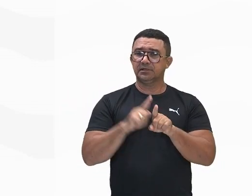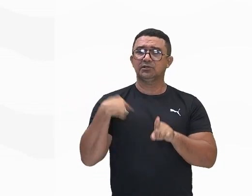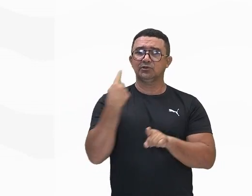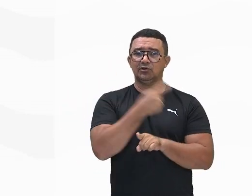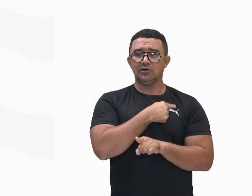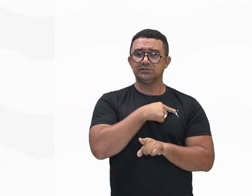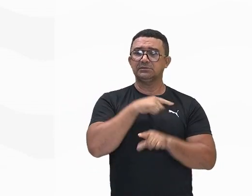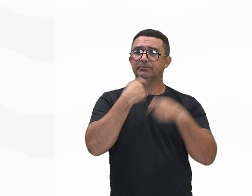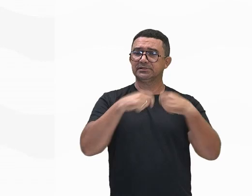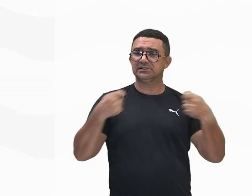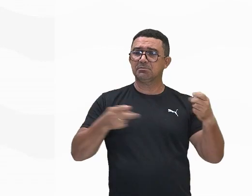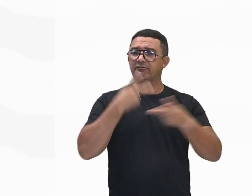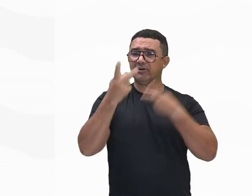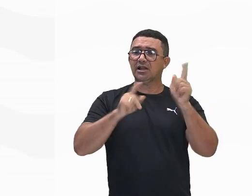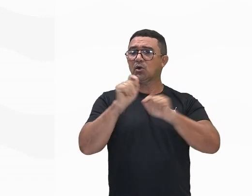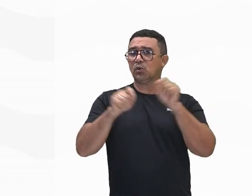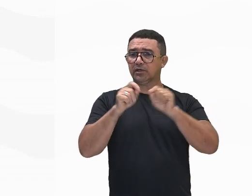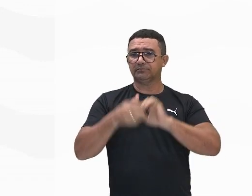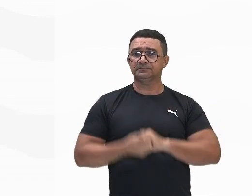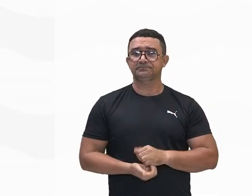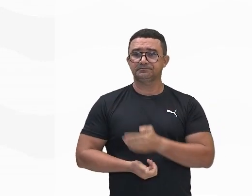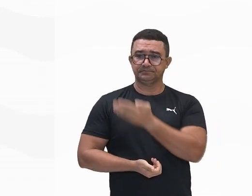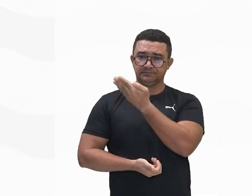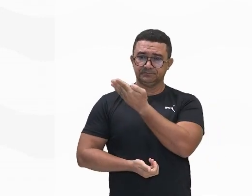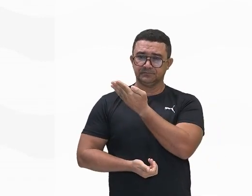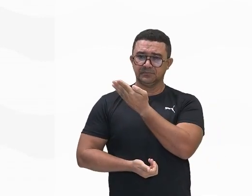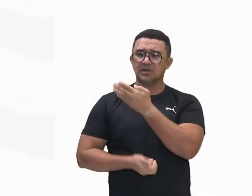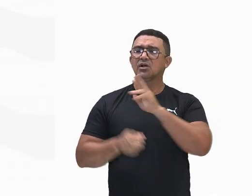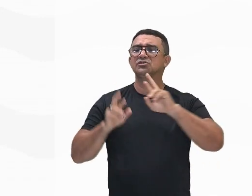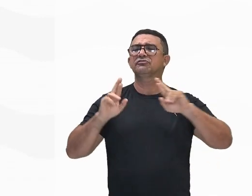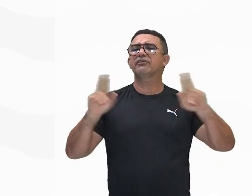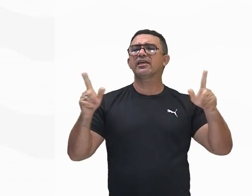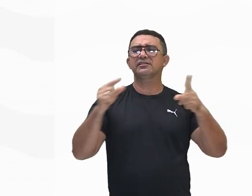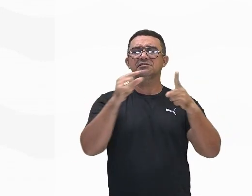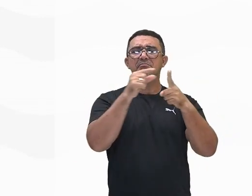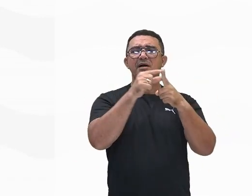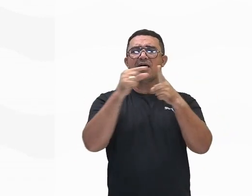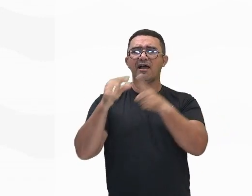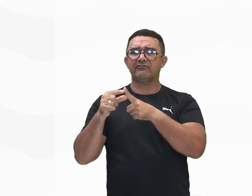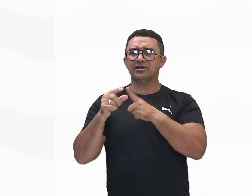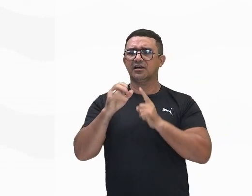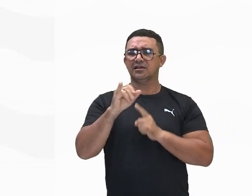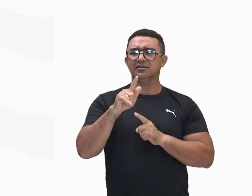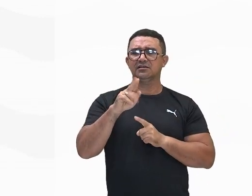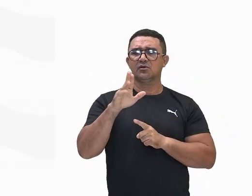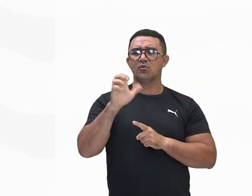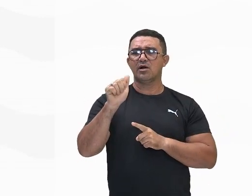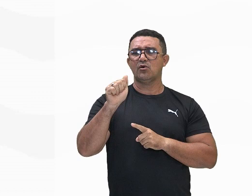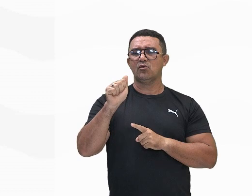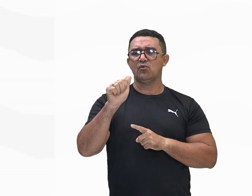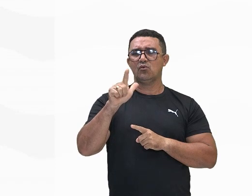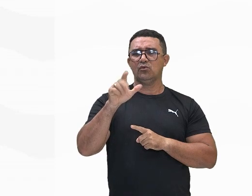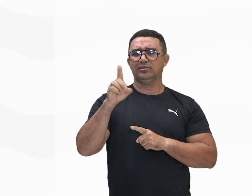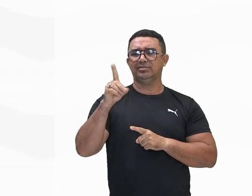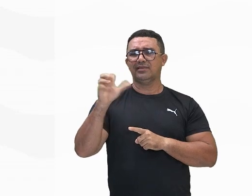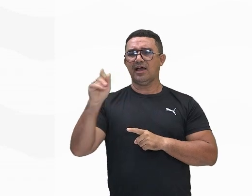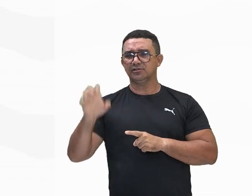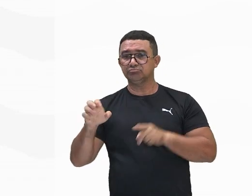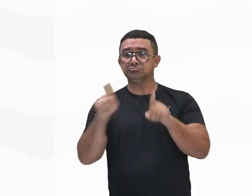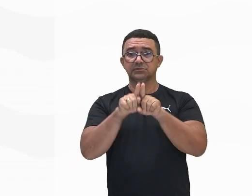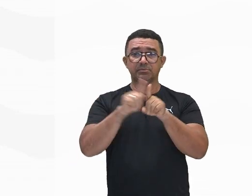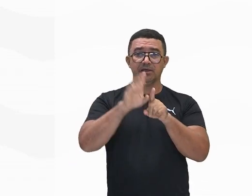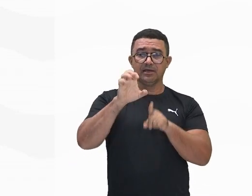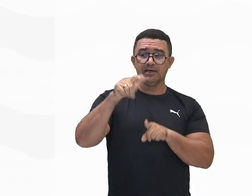e equidade. Olha só, você sabe qual é a diferença entre igualdade e equidade? São